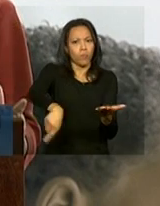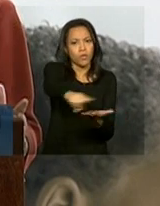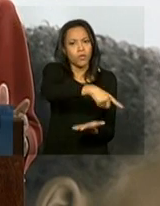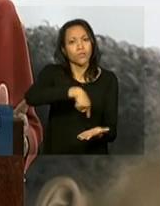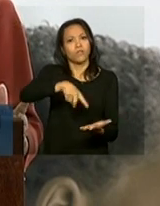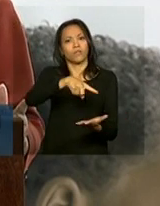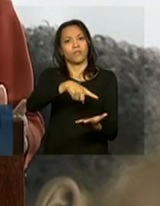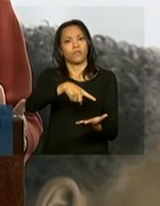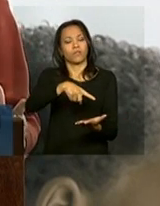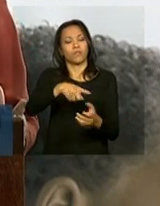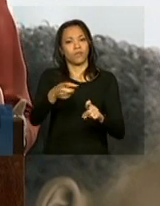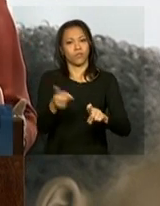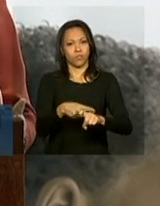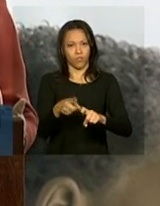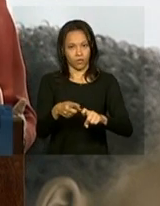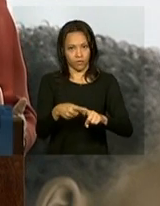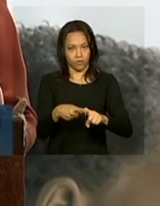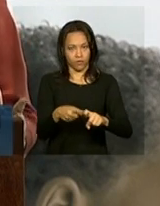classe médica,